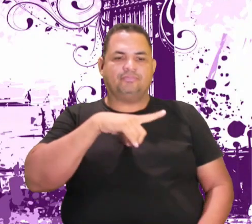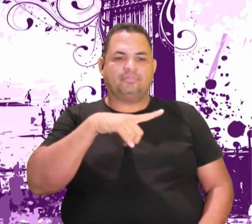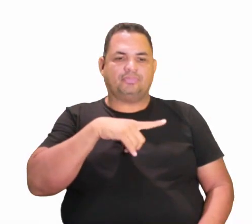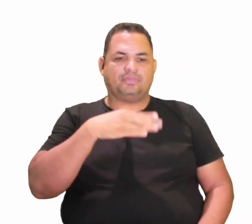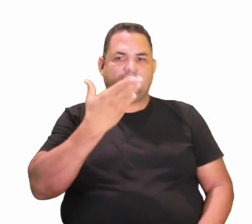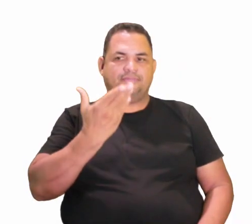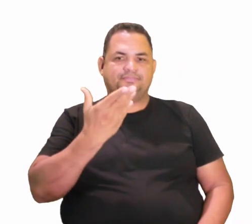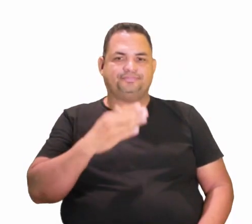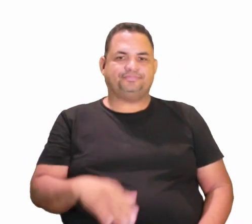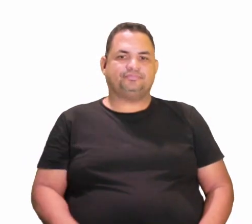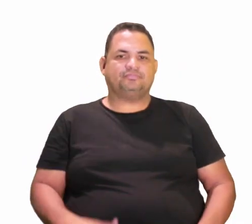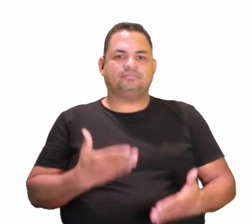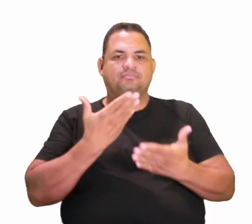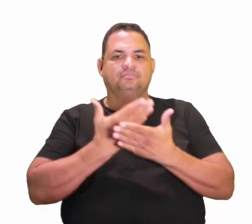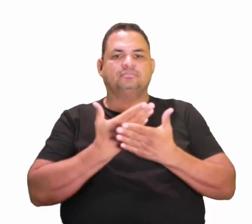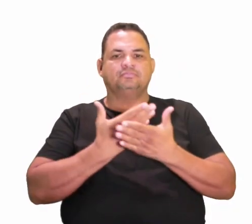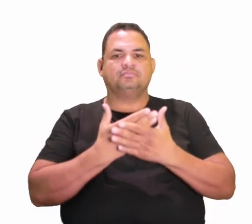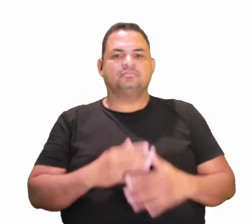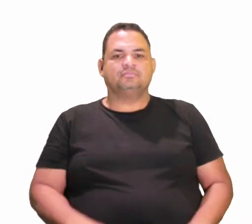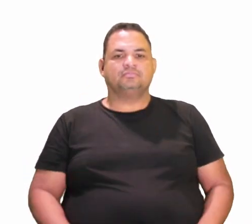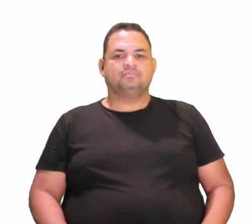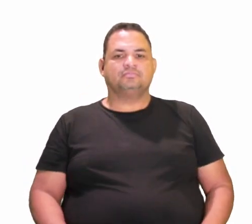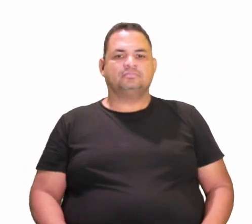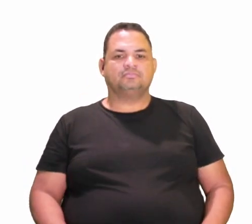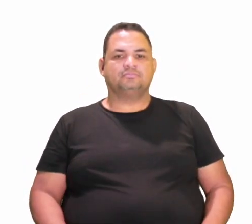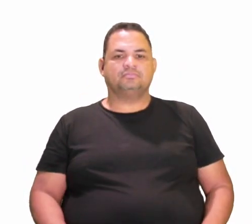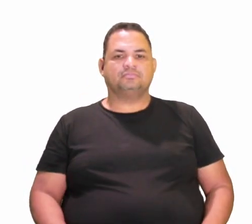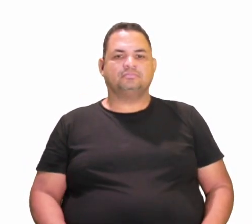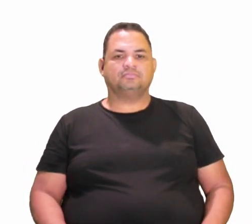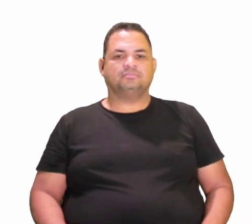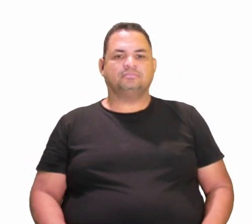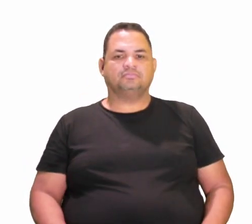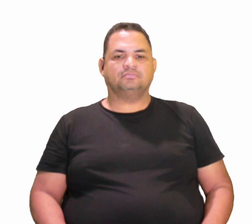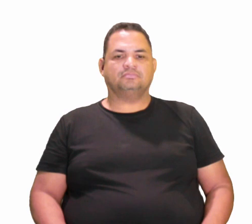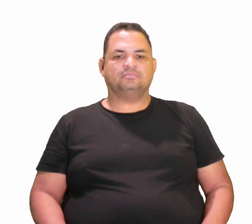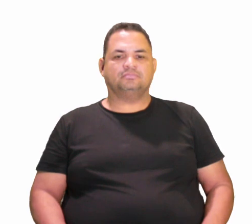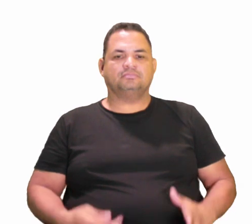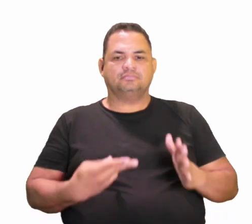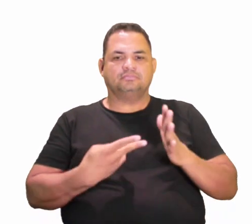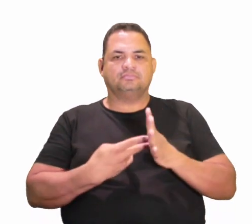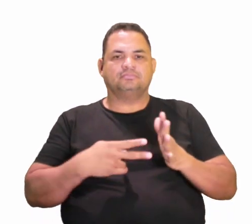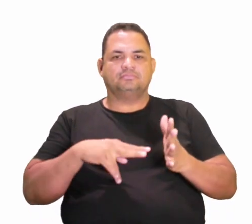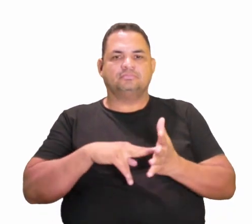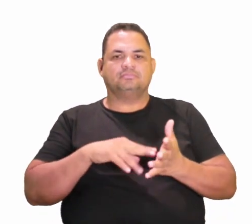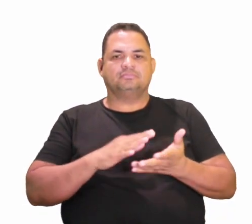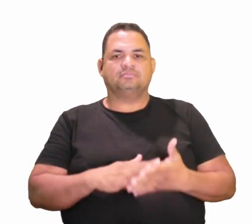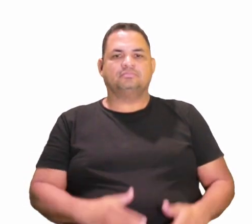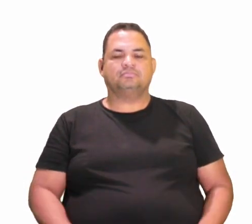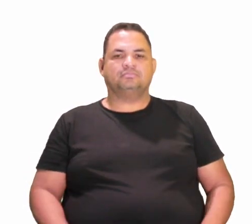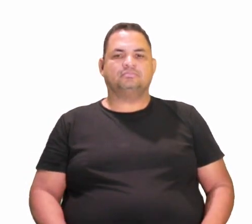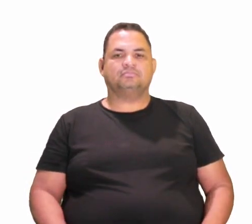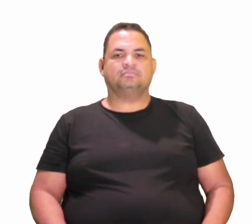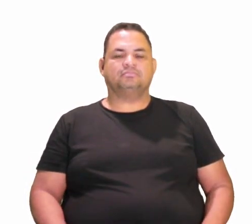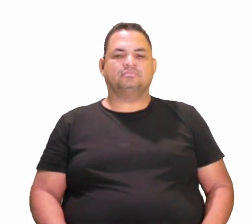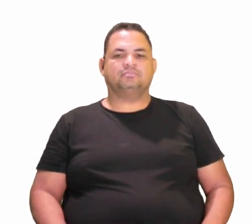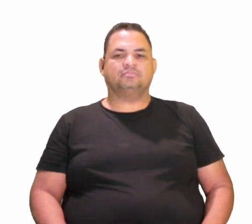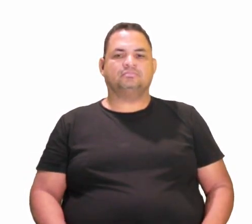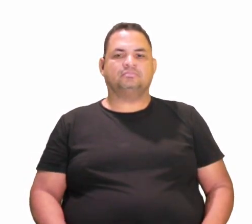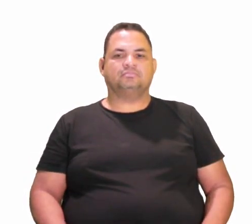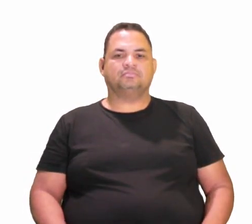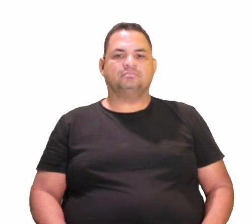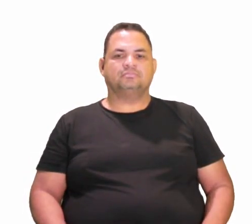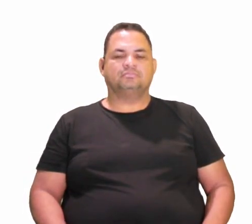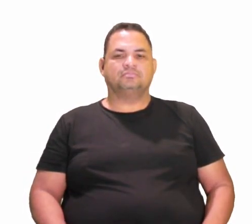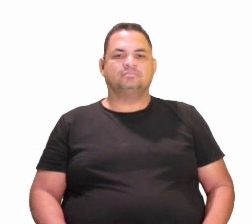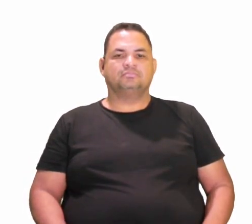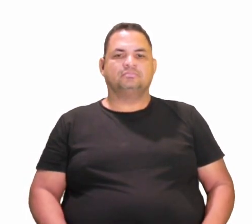situação aqui da nossa aula, que significa Let's have fun.